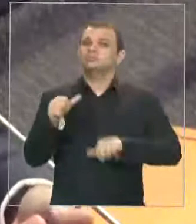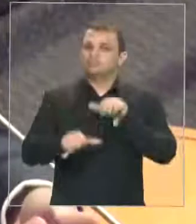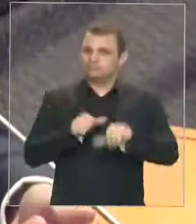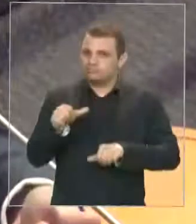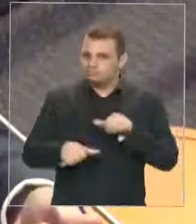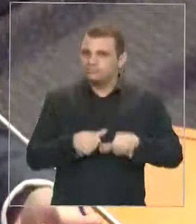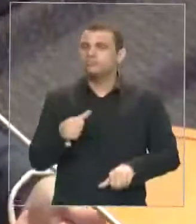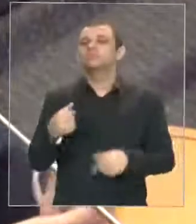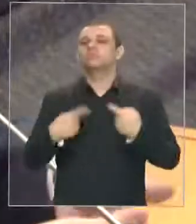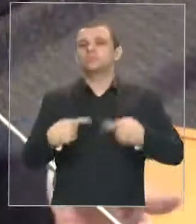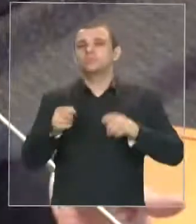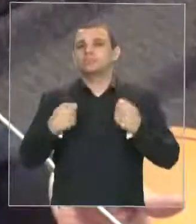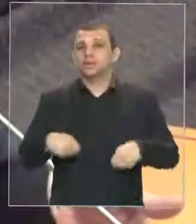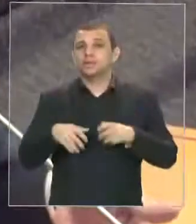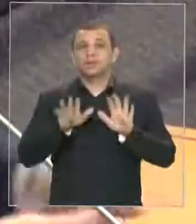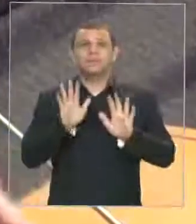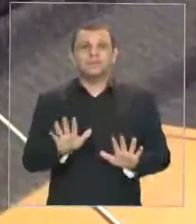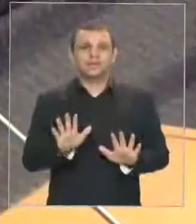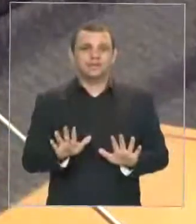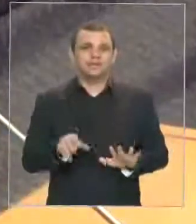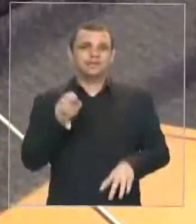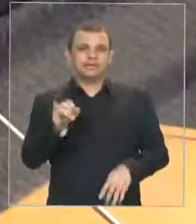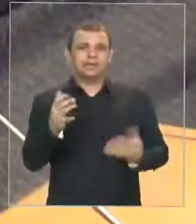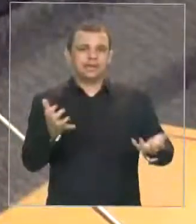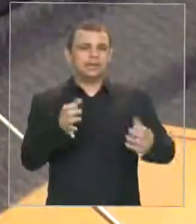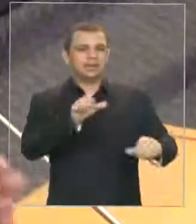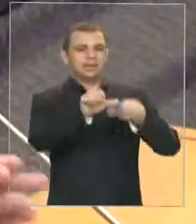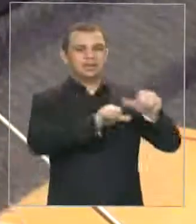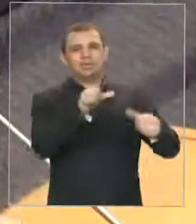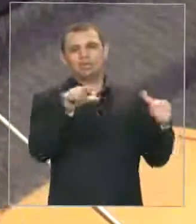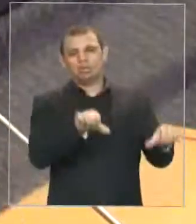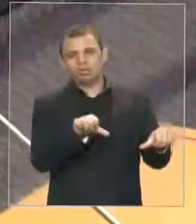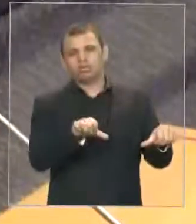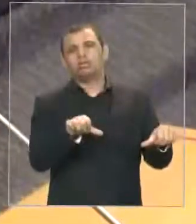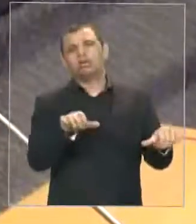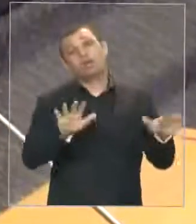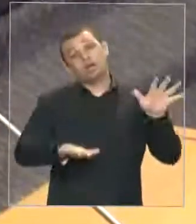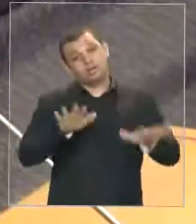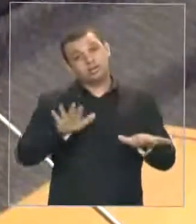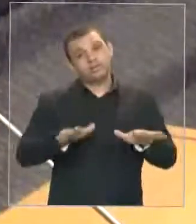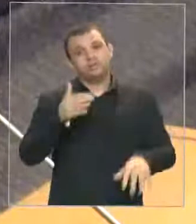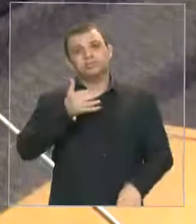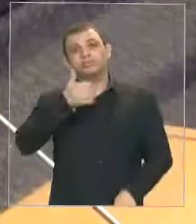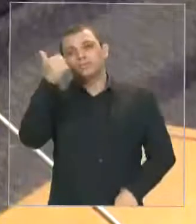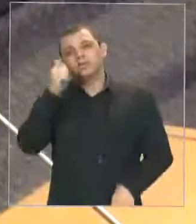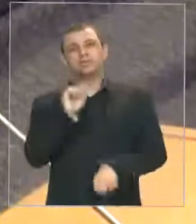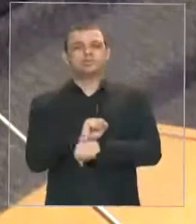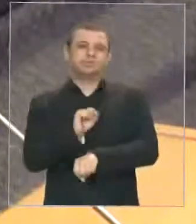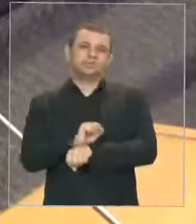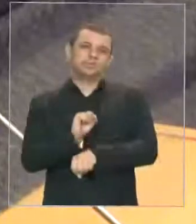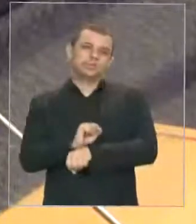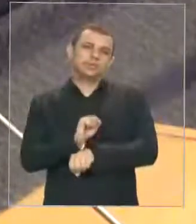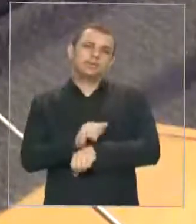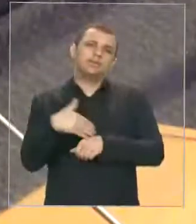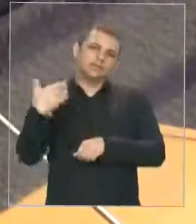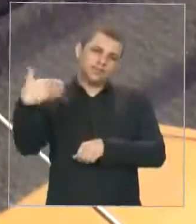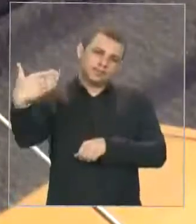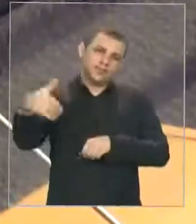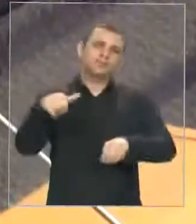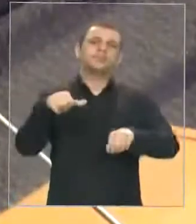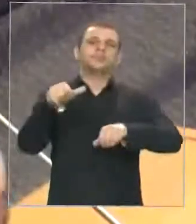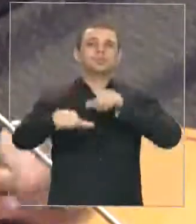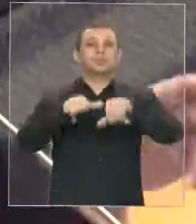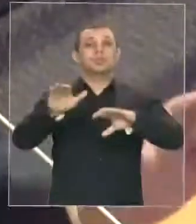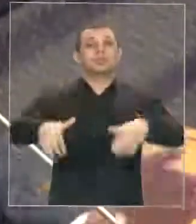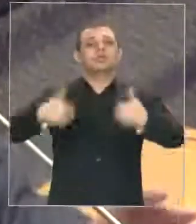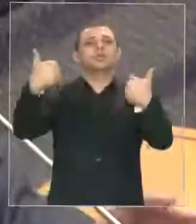Para fazer uma reforma ruim, deputado, talvez seja melhor esperar um momento mais tranquilo, mais adequado e fazê-lo mais à frente.